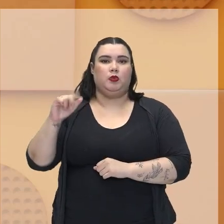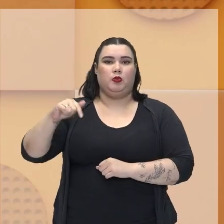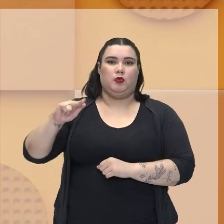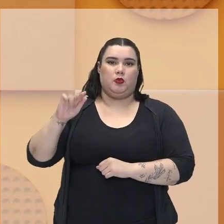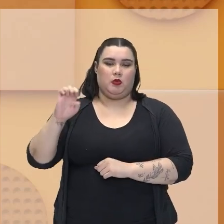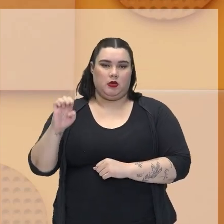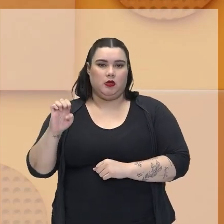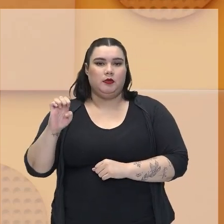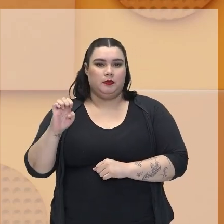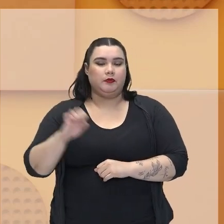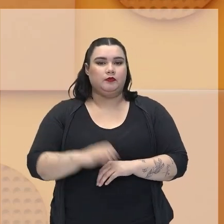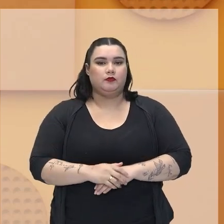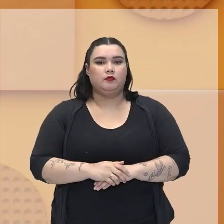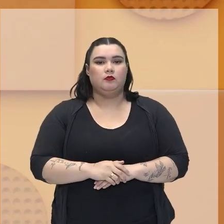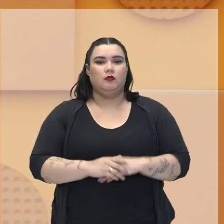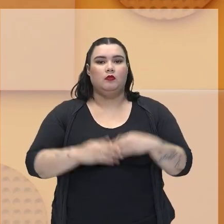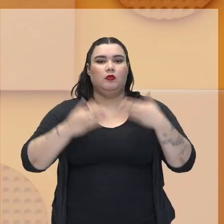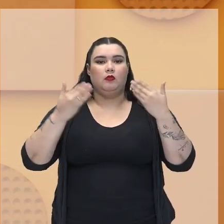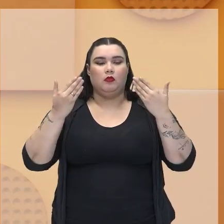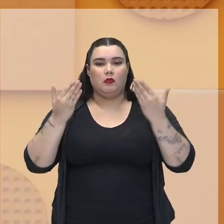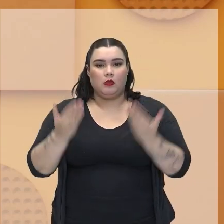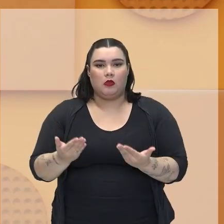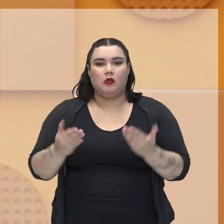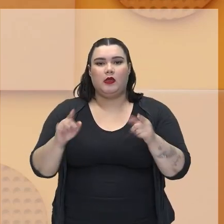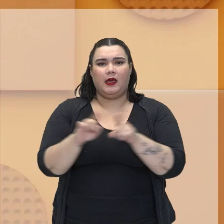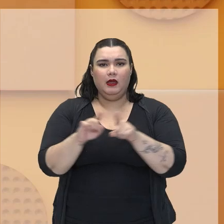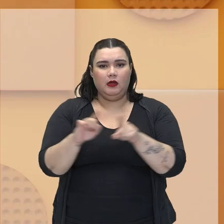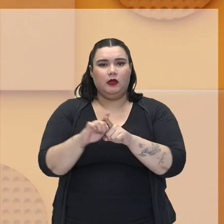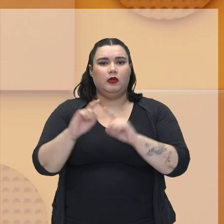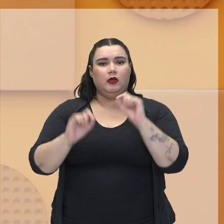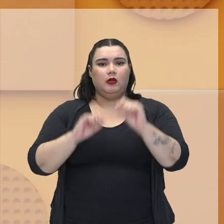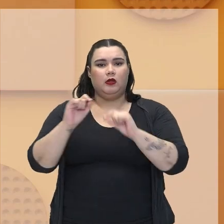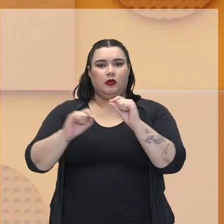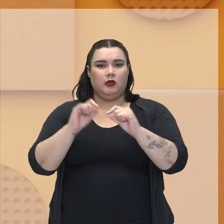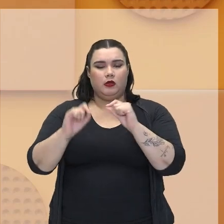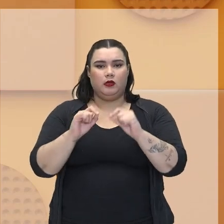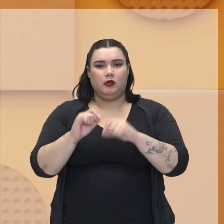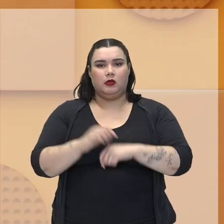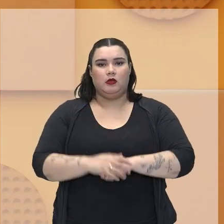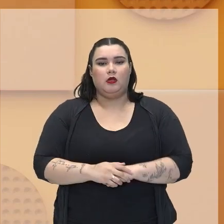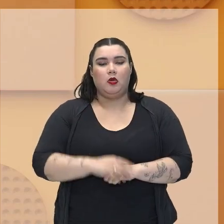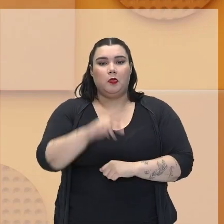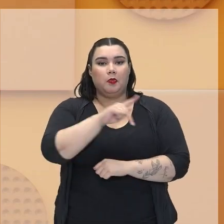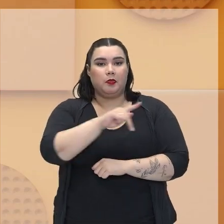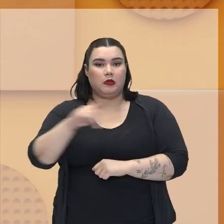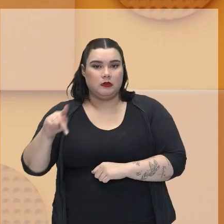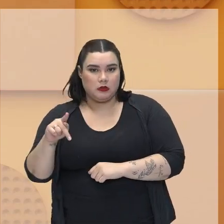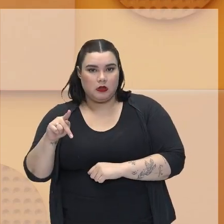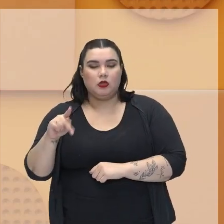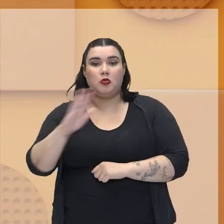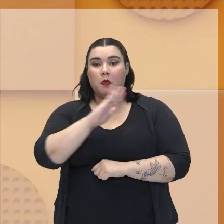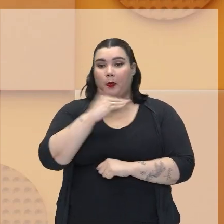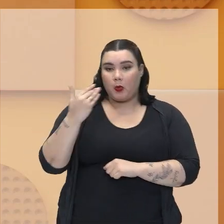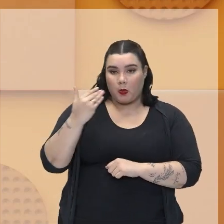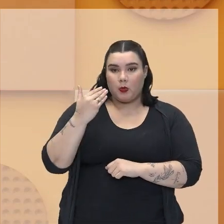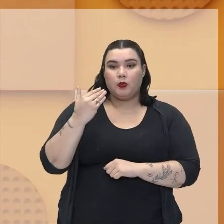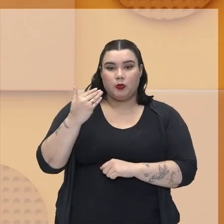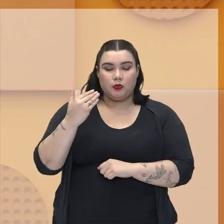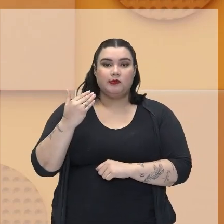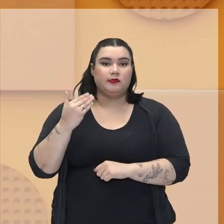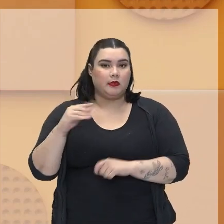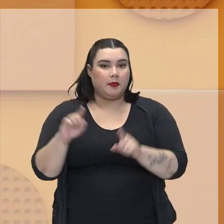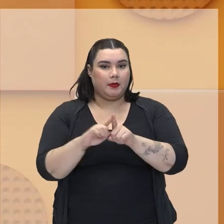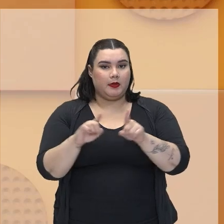paraguaio. O Solano Lopes foi morto, tá, gente? Houve ali todo um clima de vitória, mas se a gente analisar um